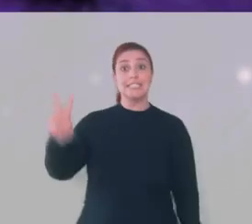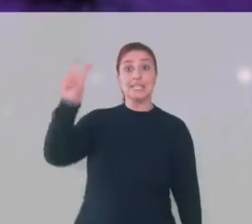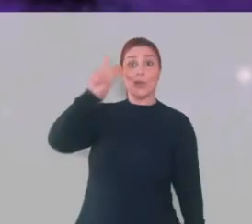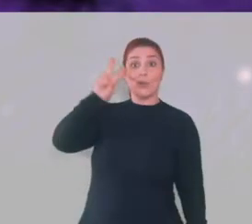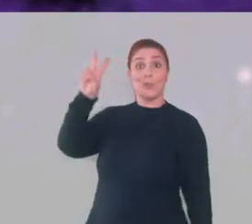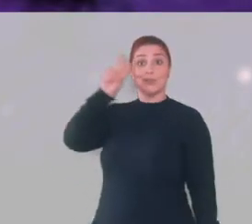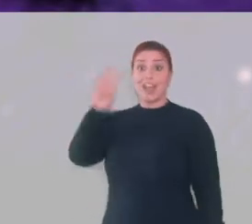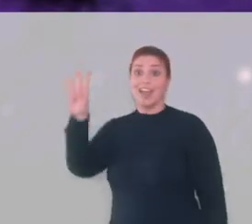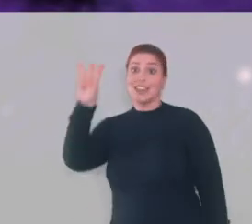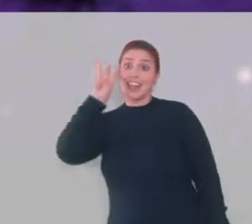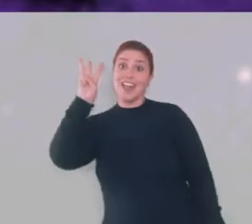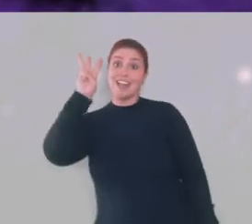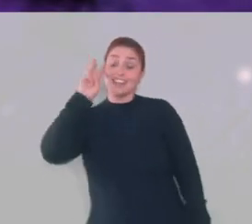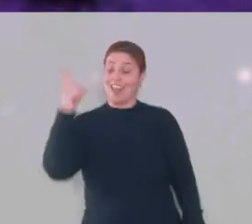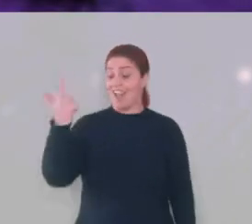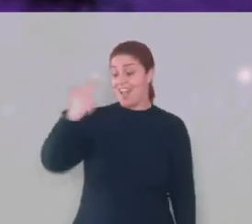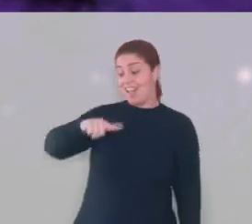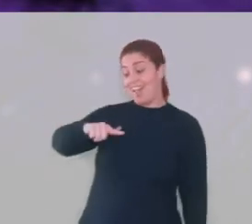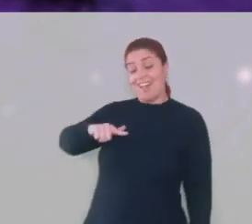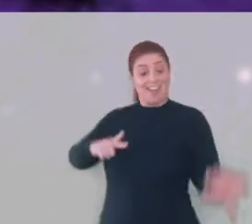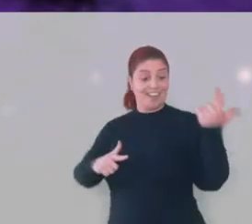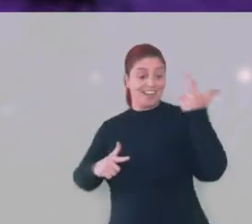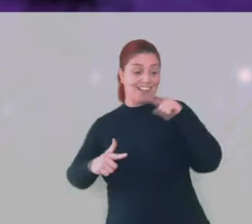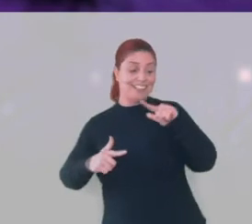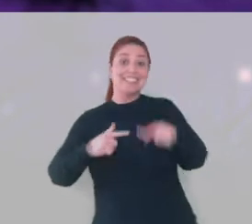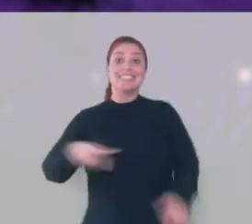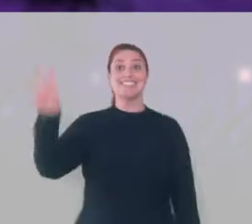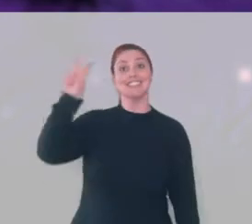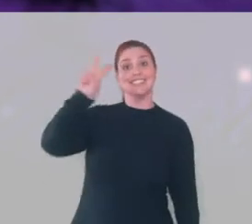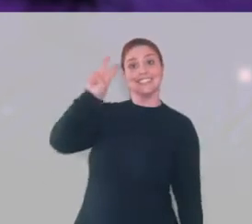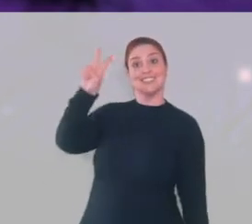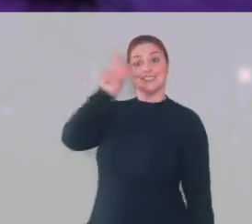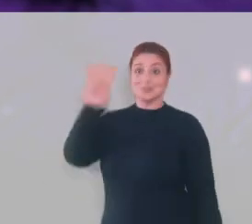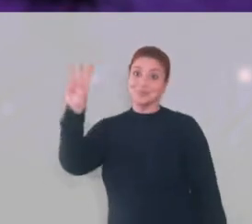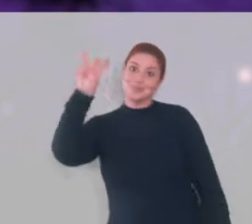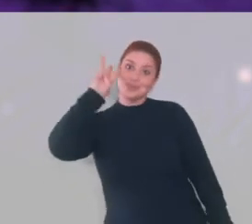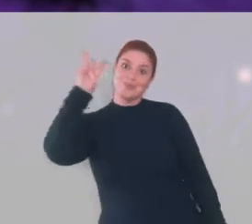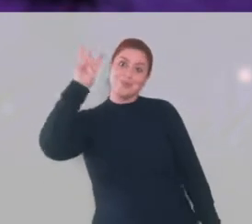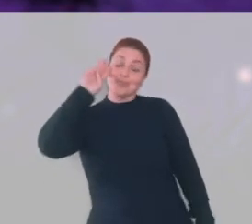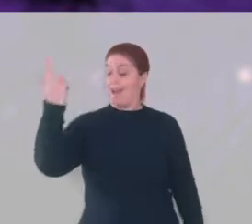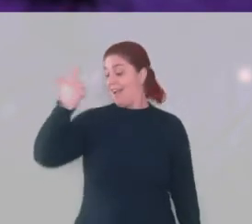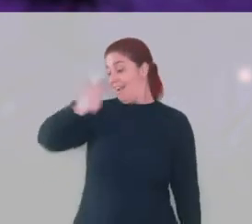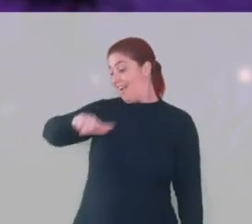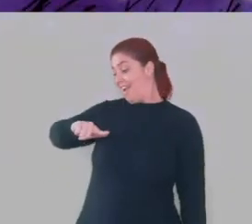Segunda e terça-feira vai vir. Segunda e terça-feira vai vir.